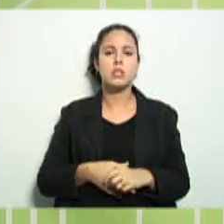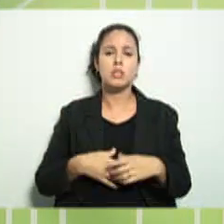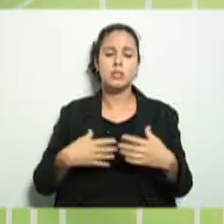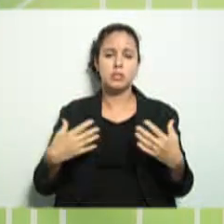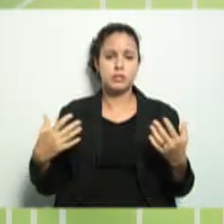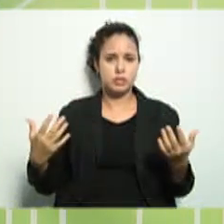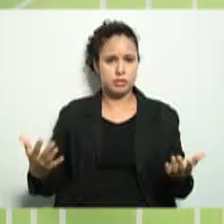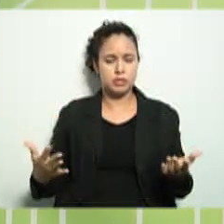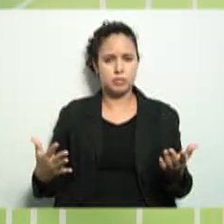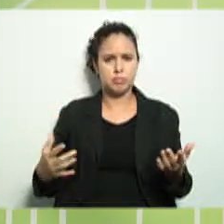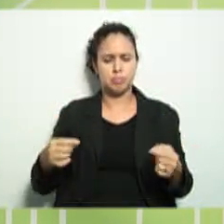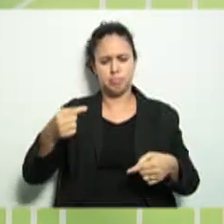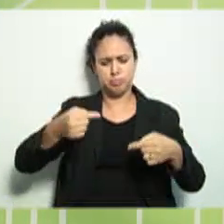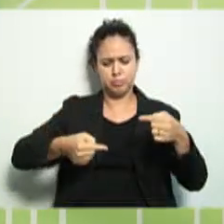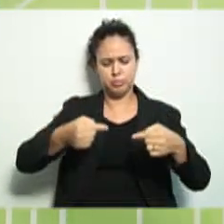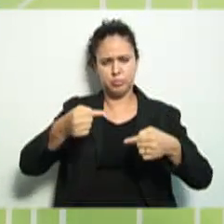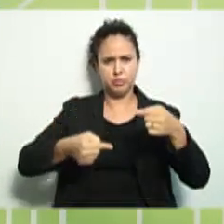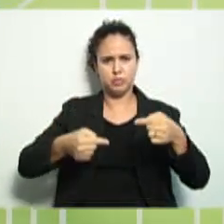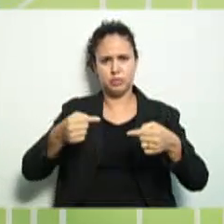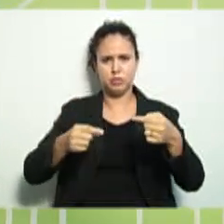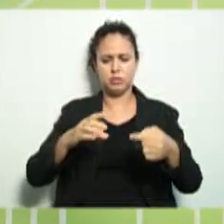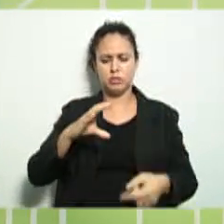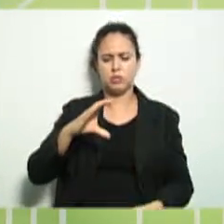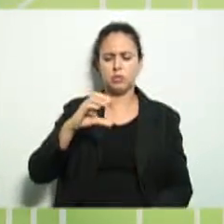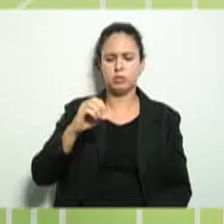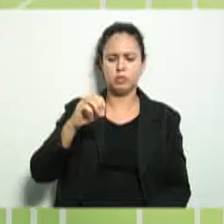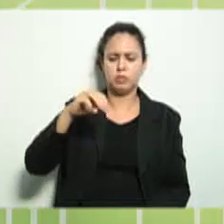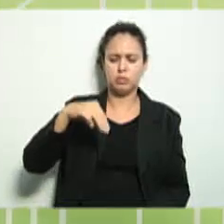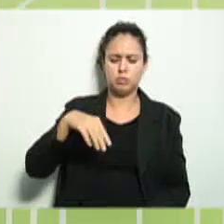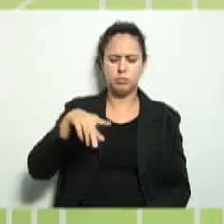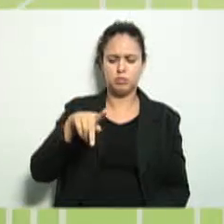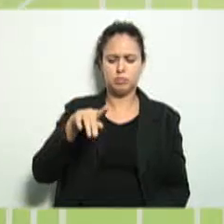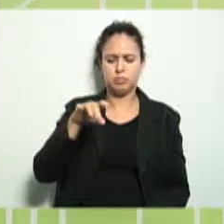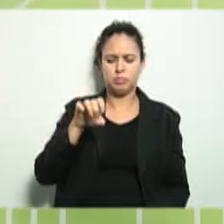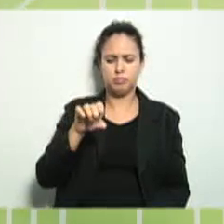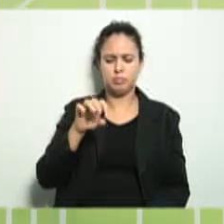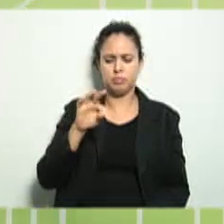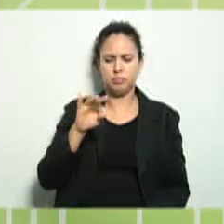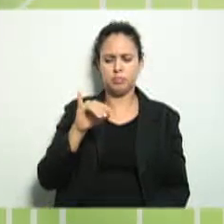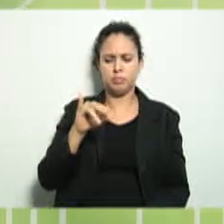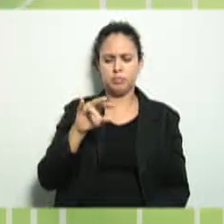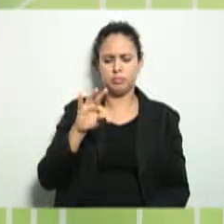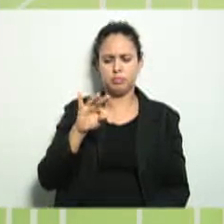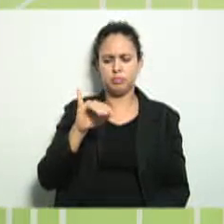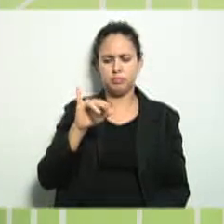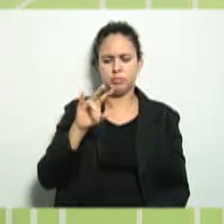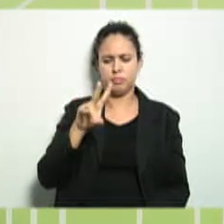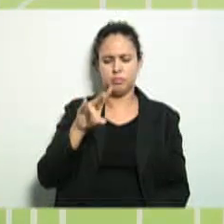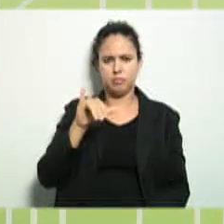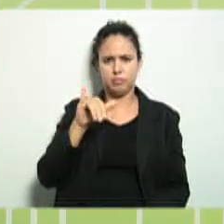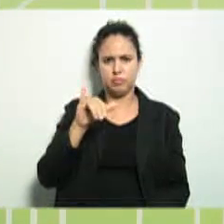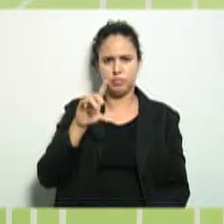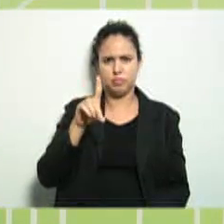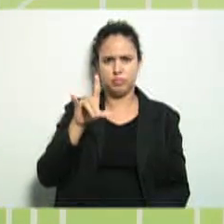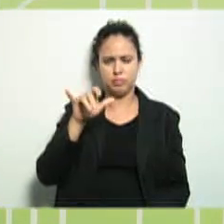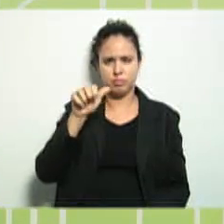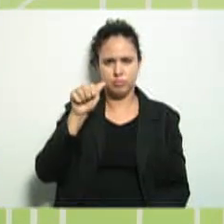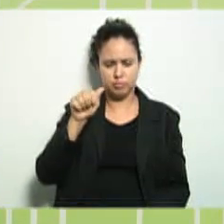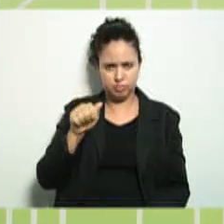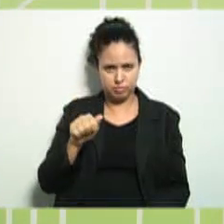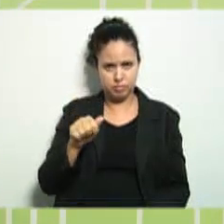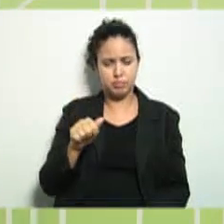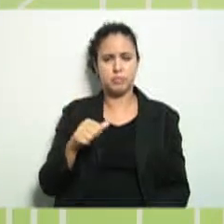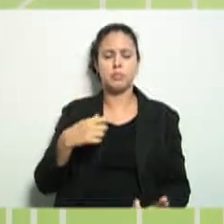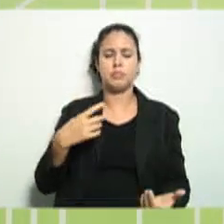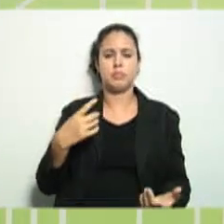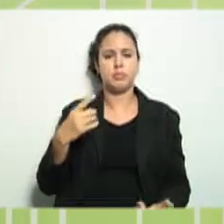essa questão de competitividade, o que é essa competitividade? Nós temos uma produção, seja agrícola, seja pecuária,